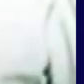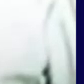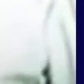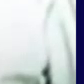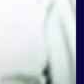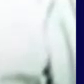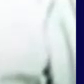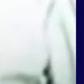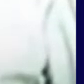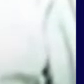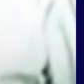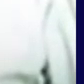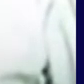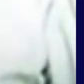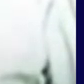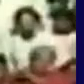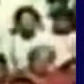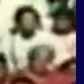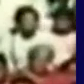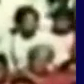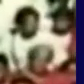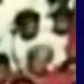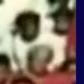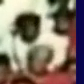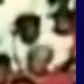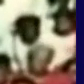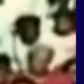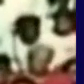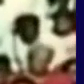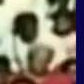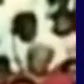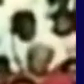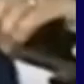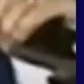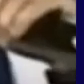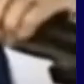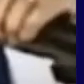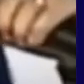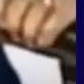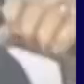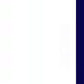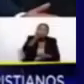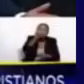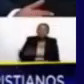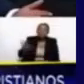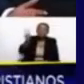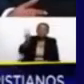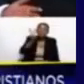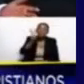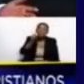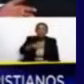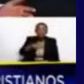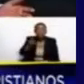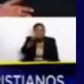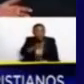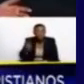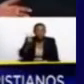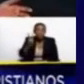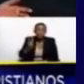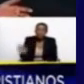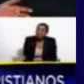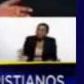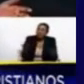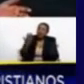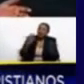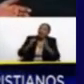poderoso Mira para este país Mira para Esta Nação Mira para este poblo por Esta Nação levantamos